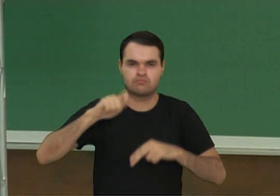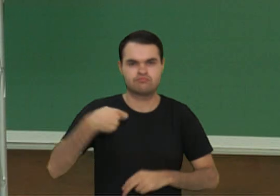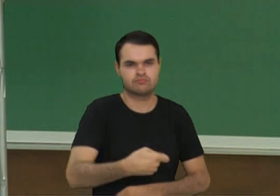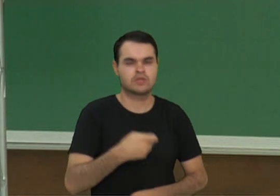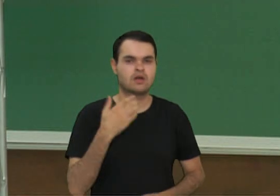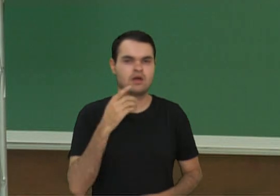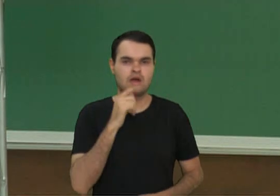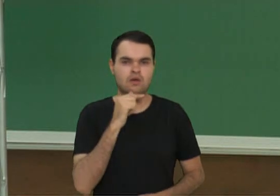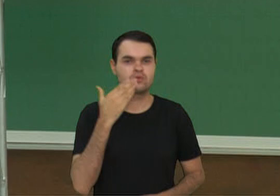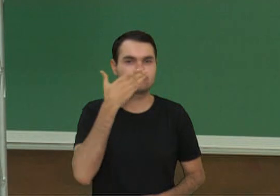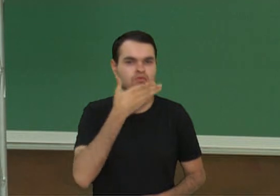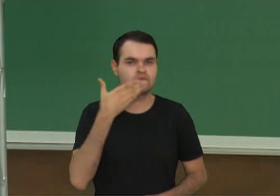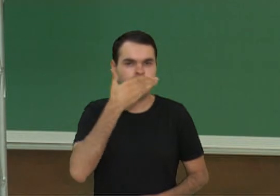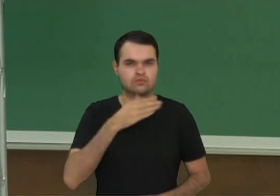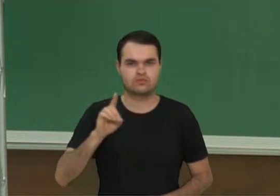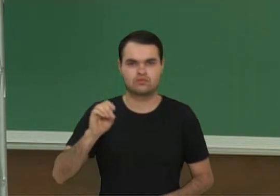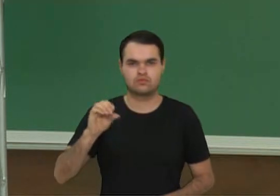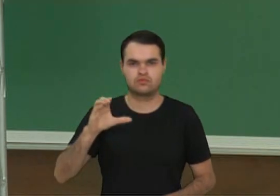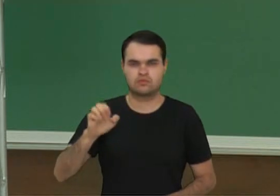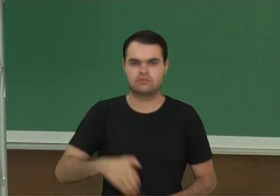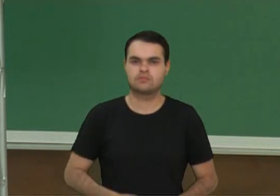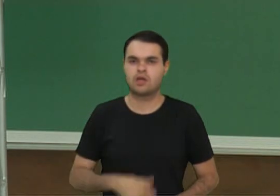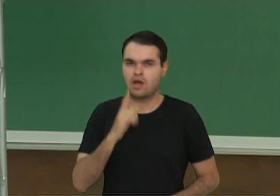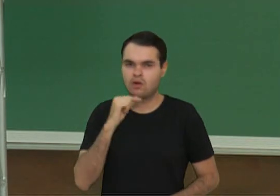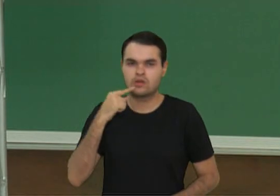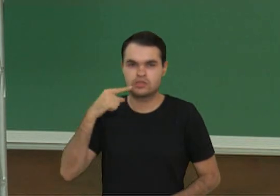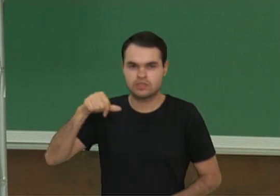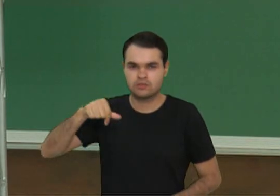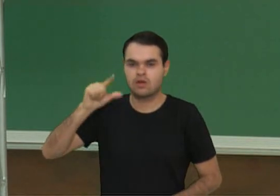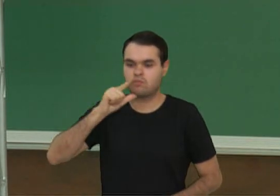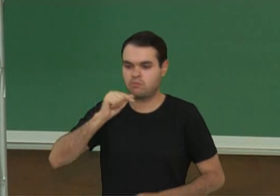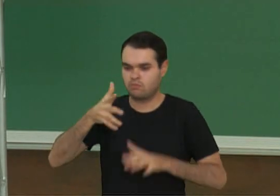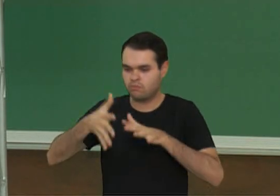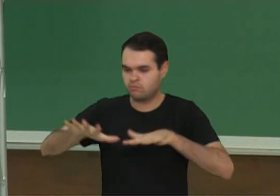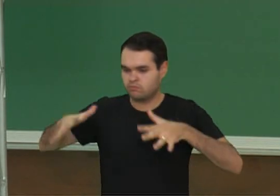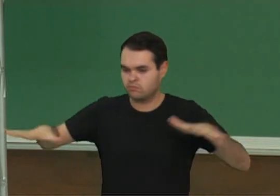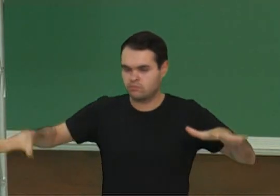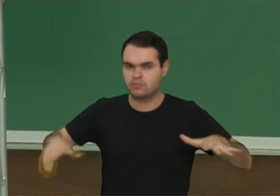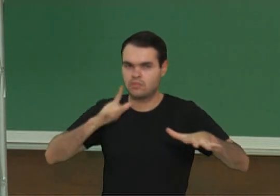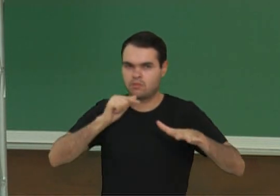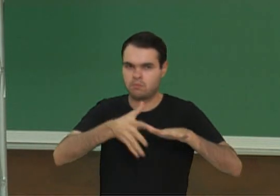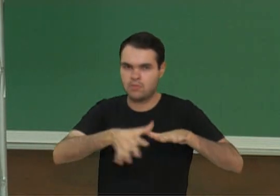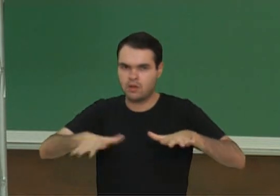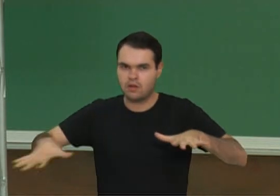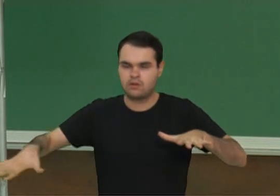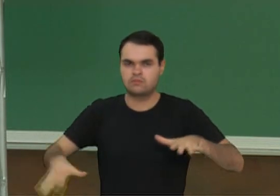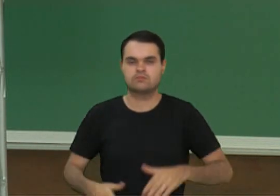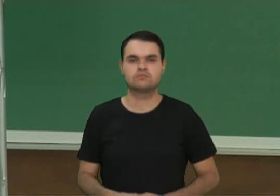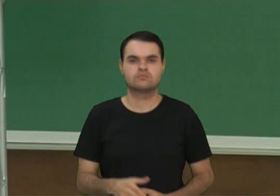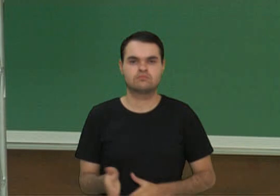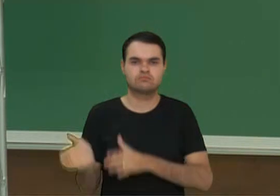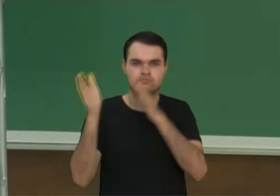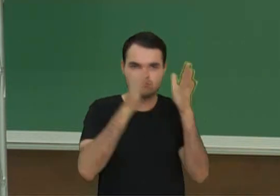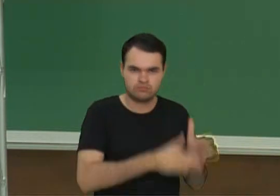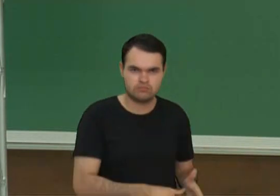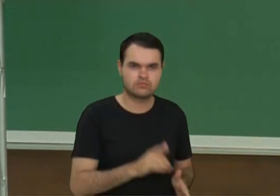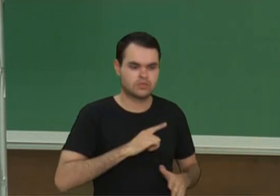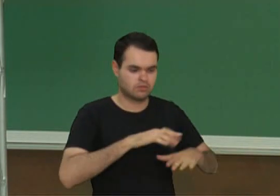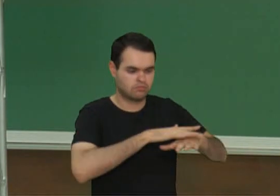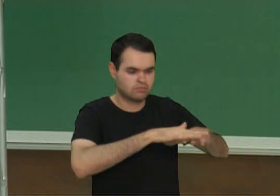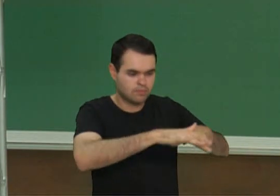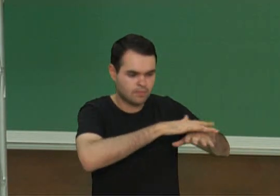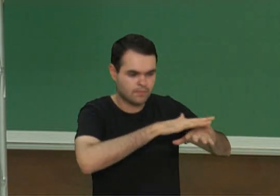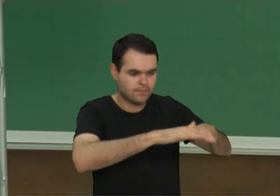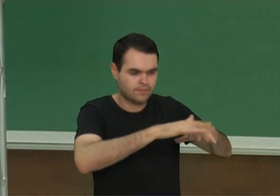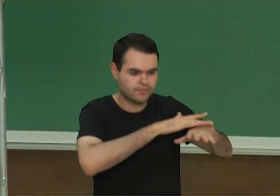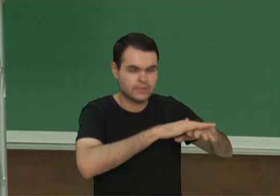água doce. Então a água salgada, concentrada em mares e oceanos, e as águas continentais, tanto de superfície quanto de